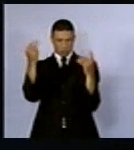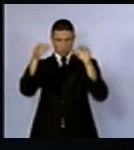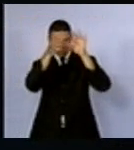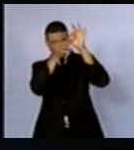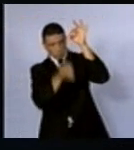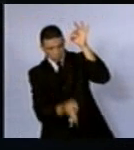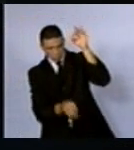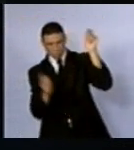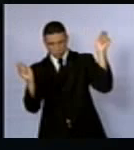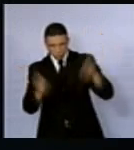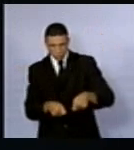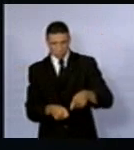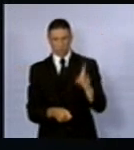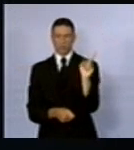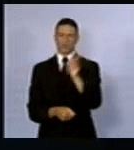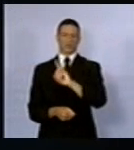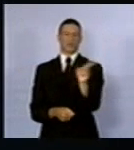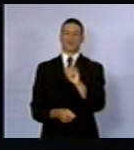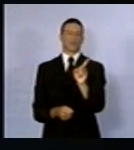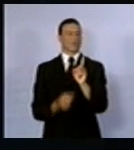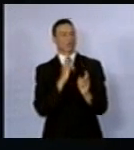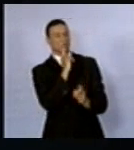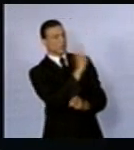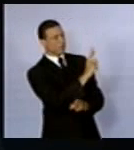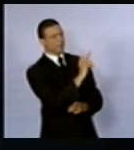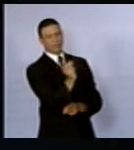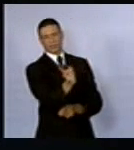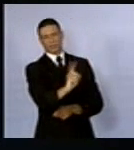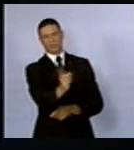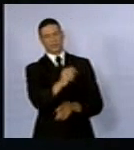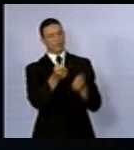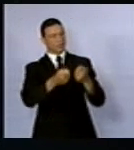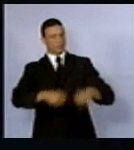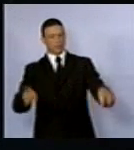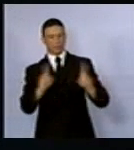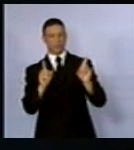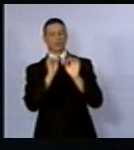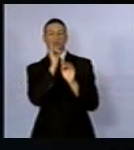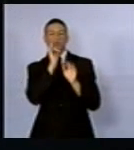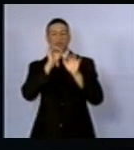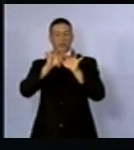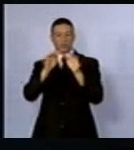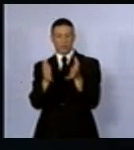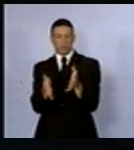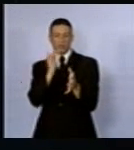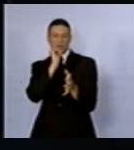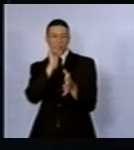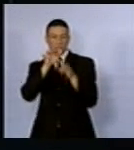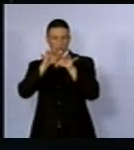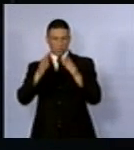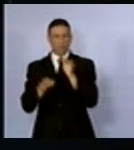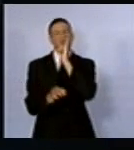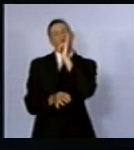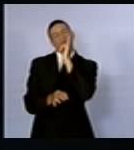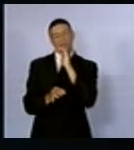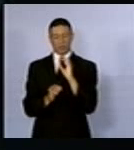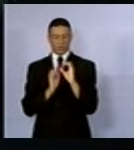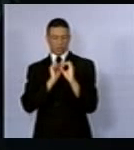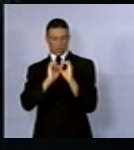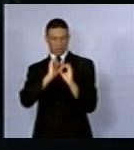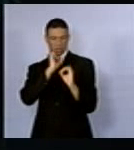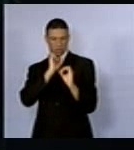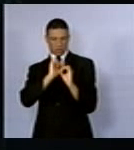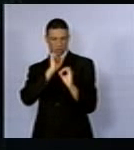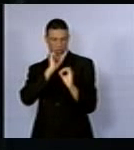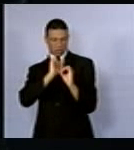o normativo estabelece que esse é o parâmetro de medição. E como o campo magnético... Vamos imaginar que o microfone seja o condutor e que